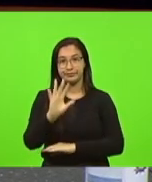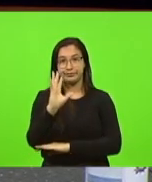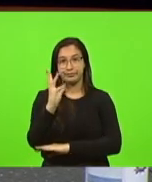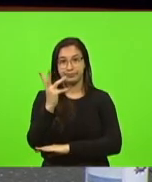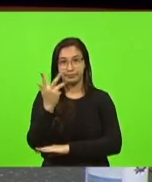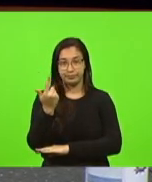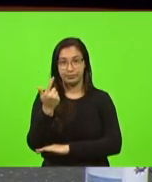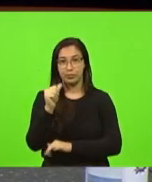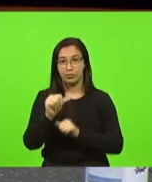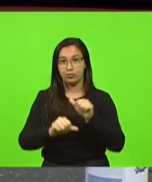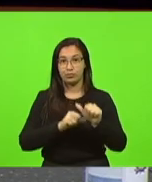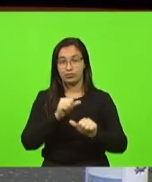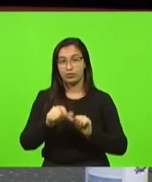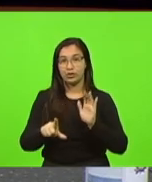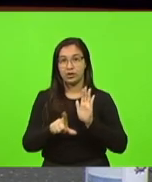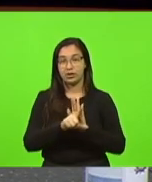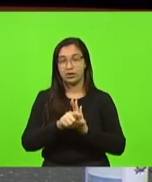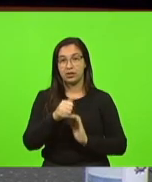alterando a lei